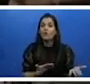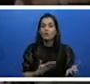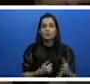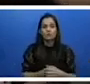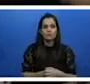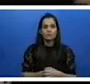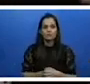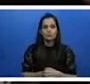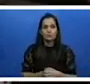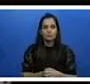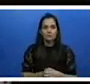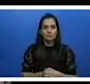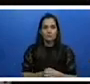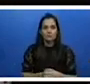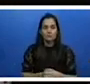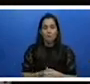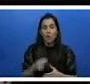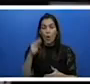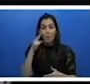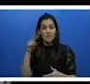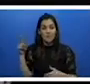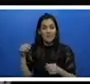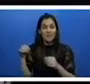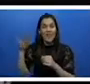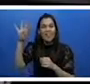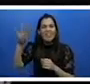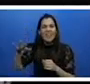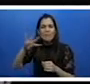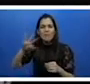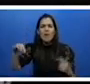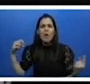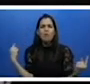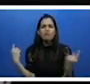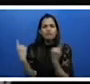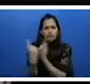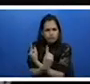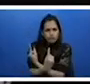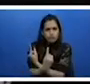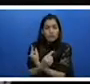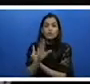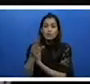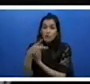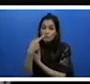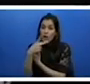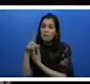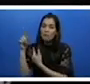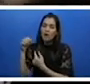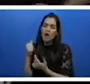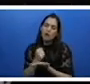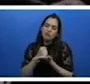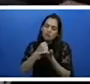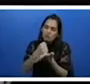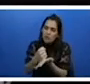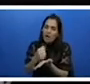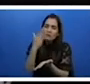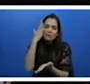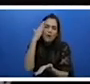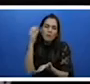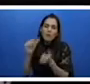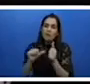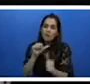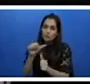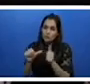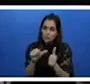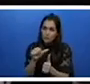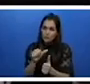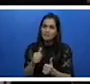fazer? Observe a tabelinha de conversão, que a gente já falou sobre elas, para auxiliar vocês aqui na